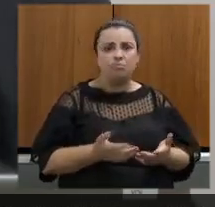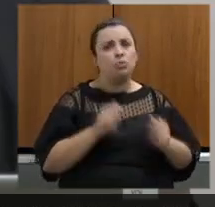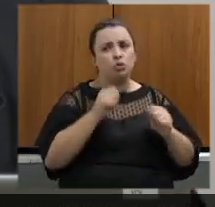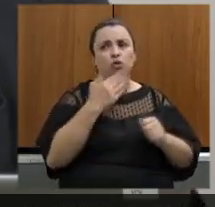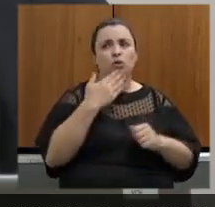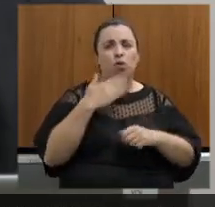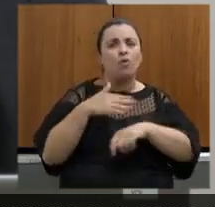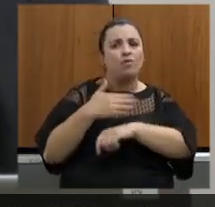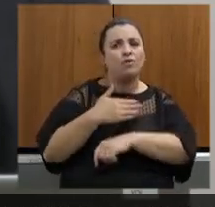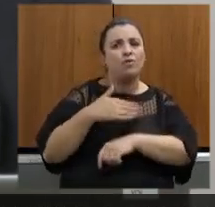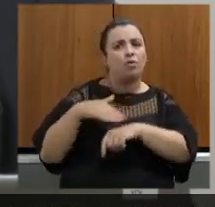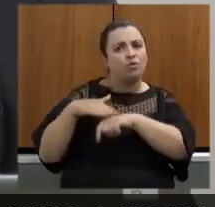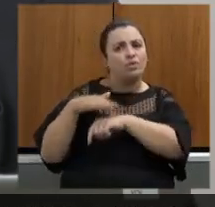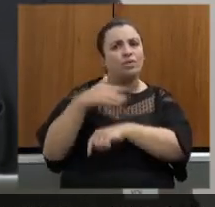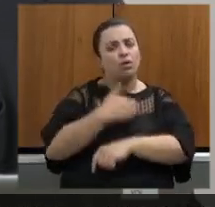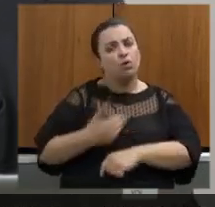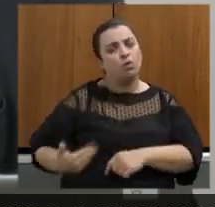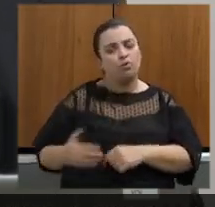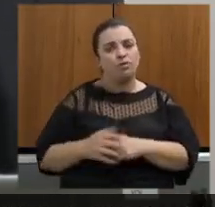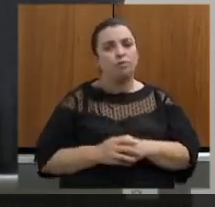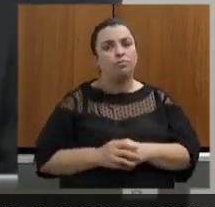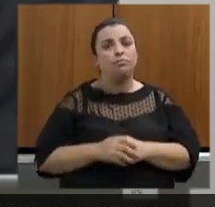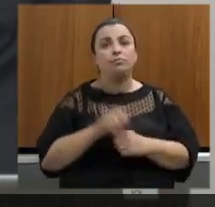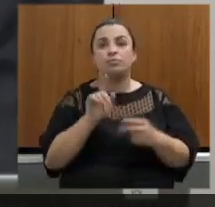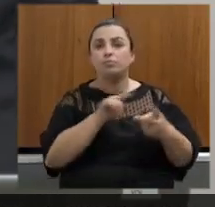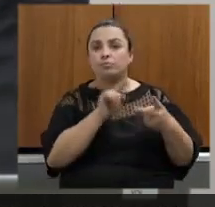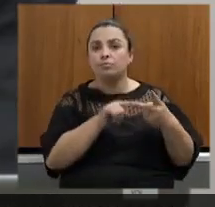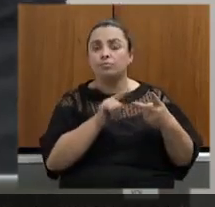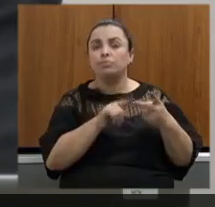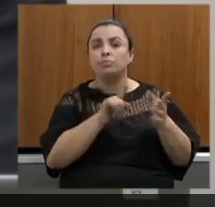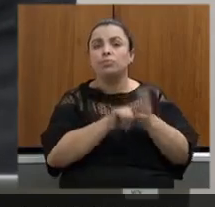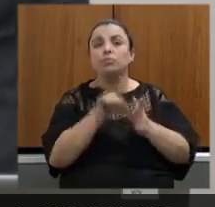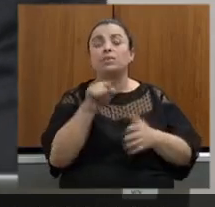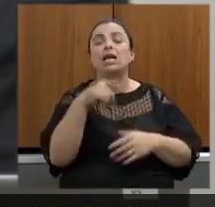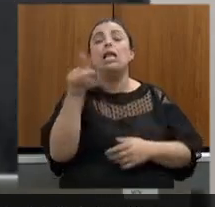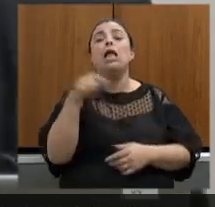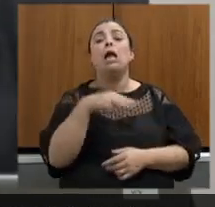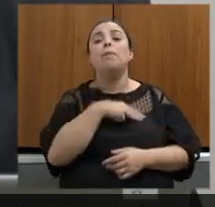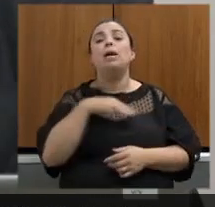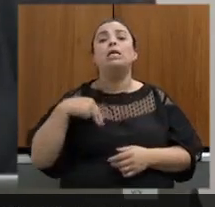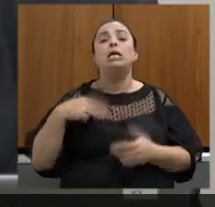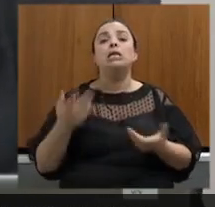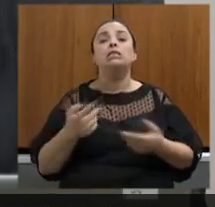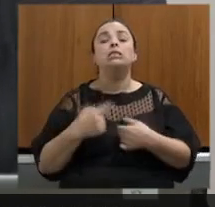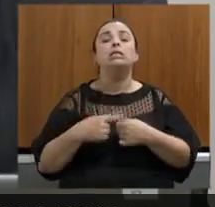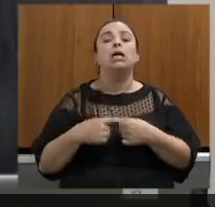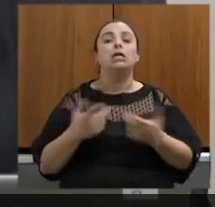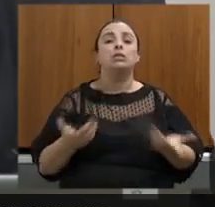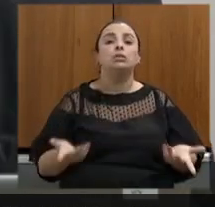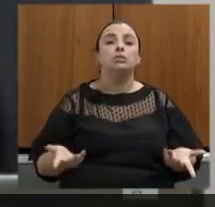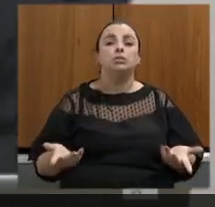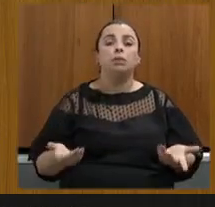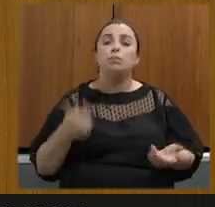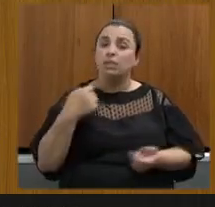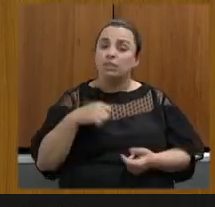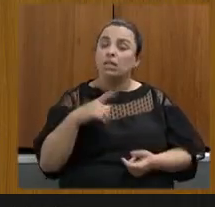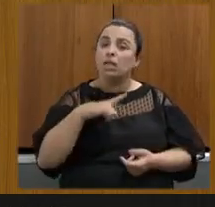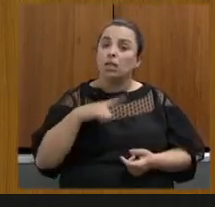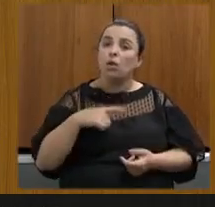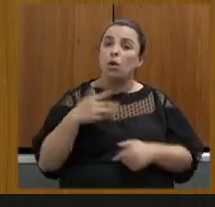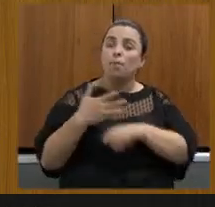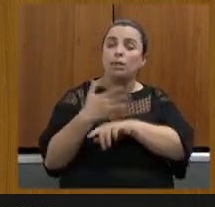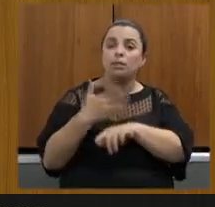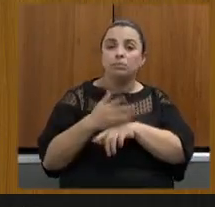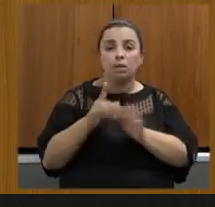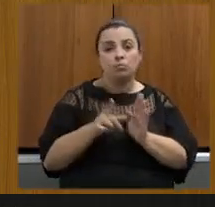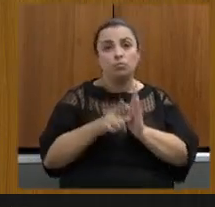e para Mariana e nós gostaria de todos têm uma participação prévia tem uma conversa com